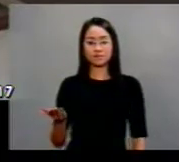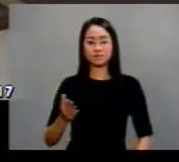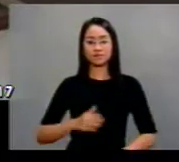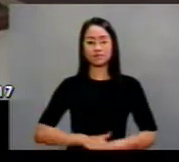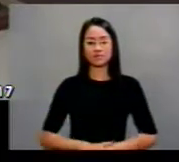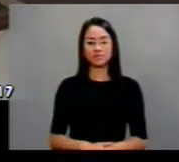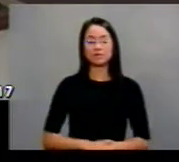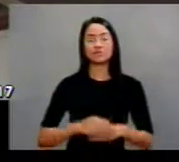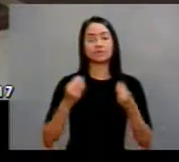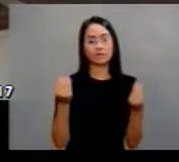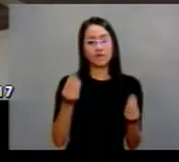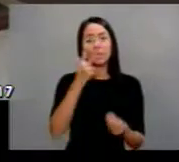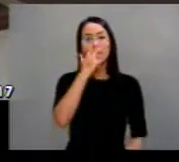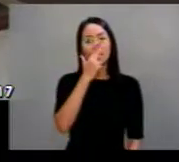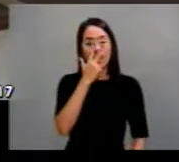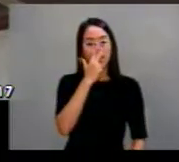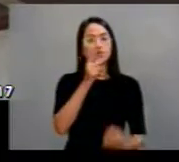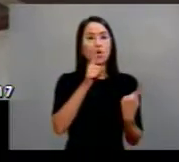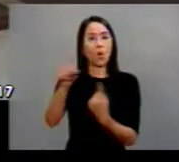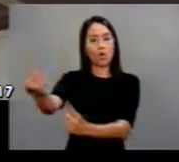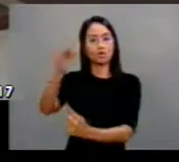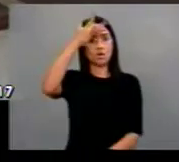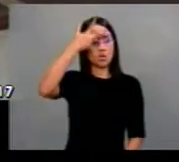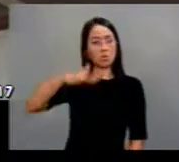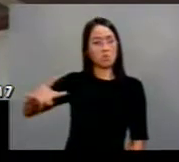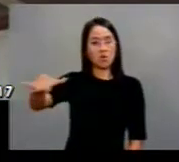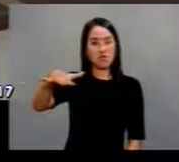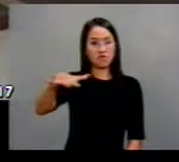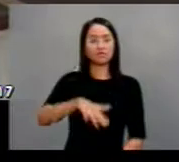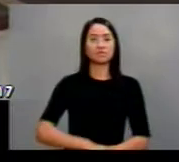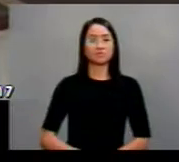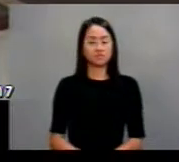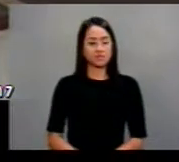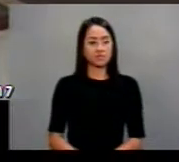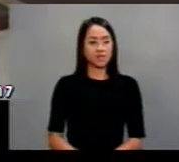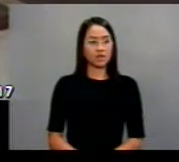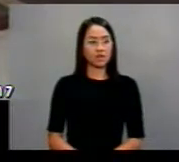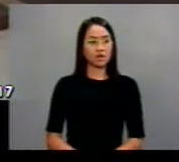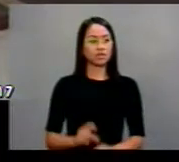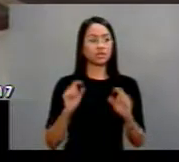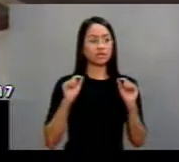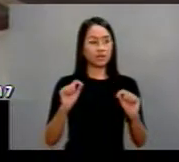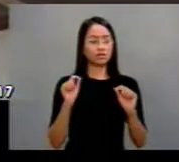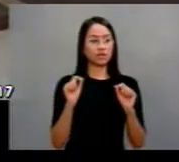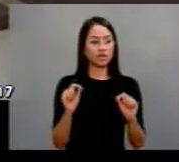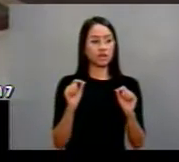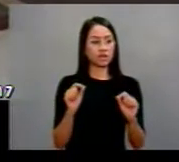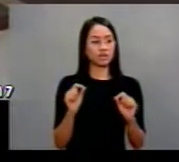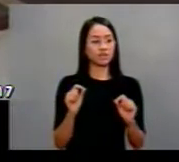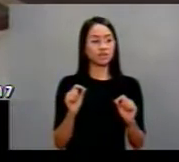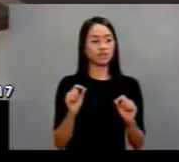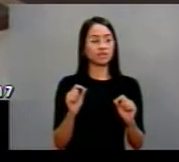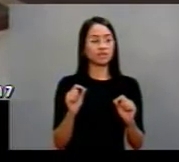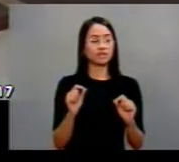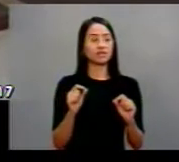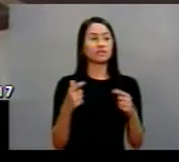responsabilizado, estão contra o povo brasileiro. Não é um Congresso, não é uma Câmara